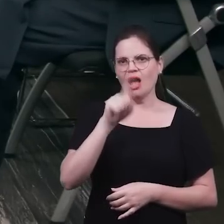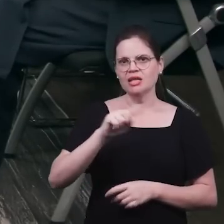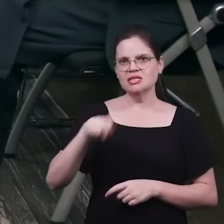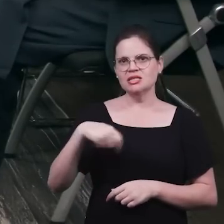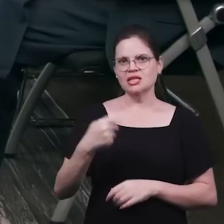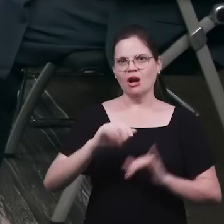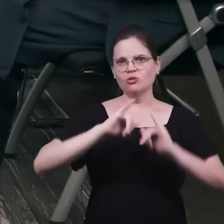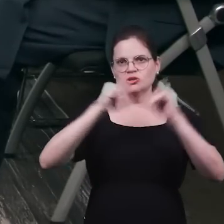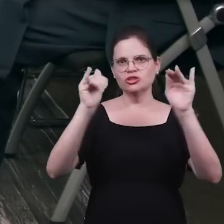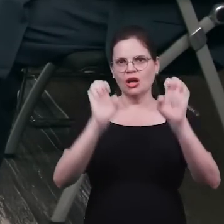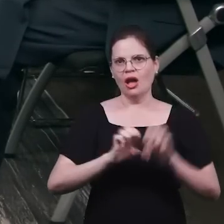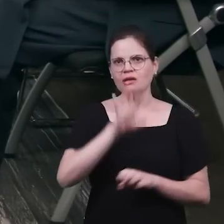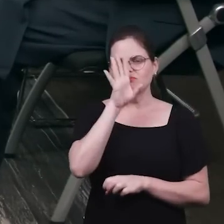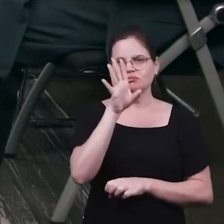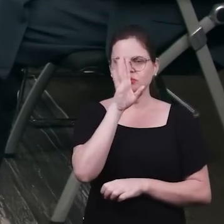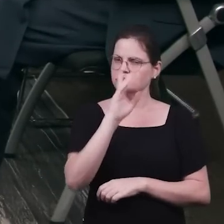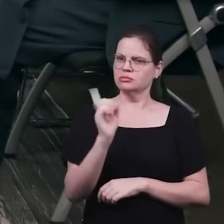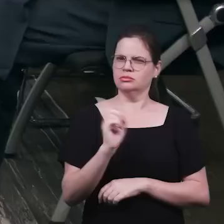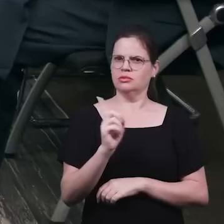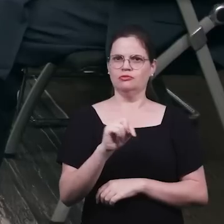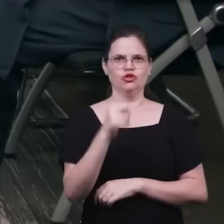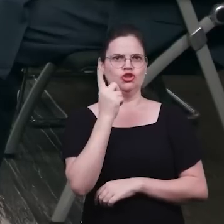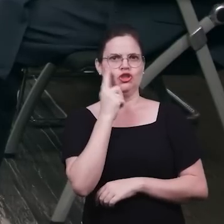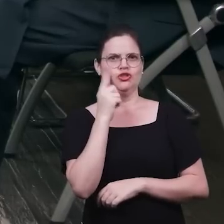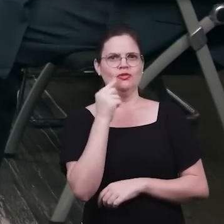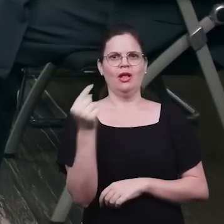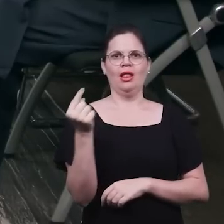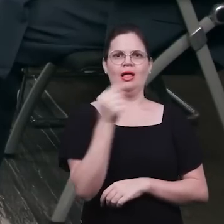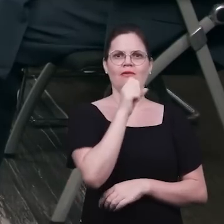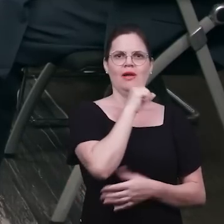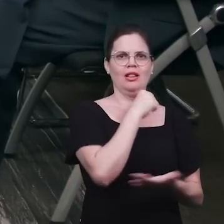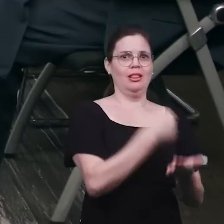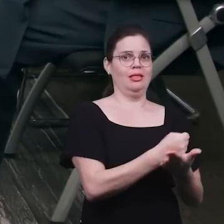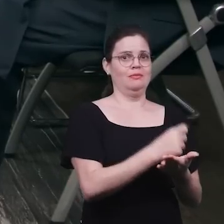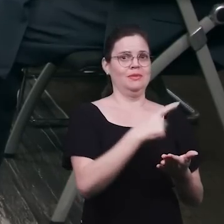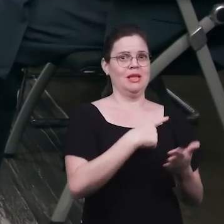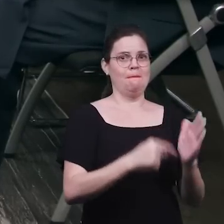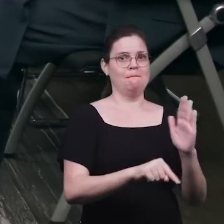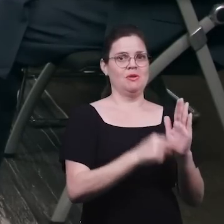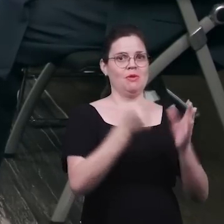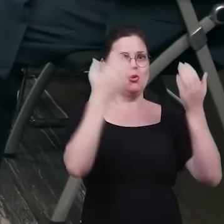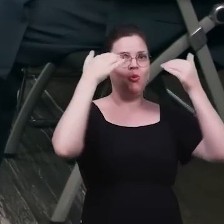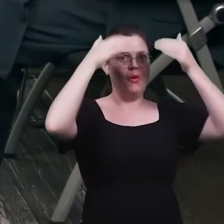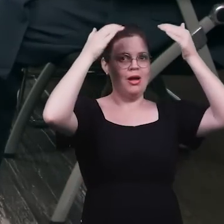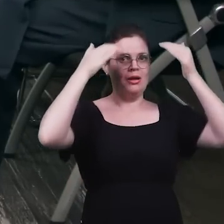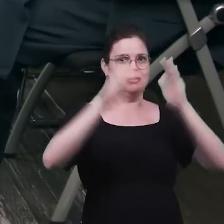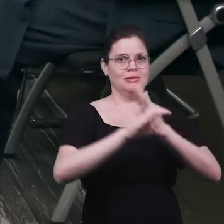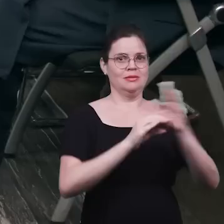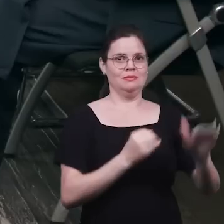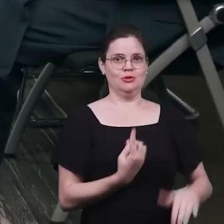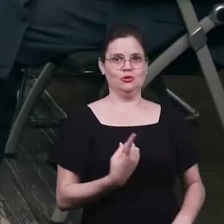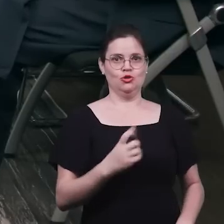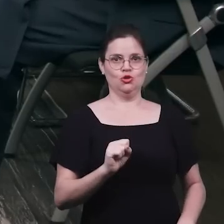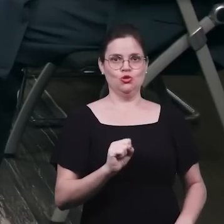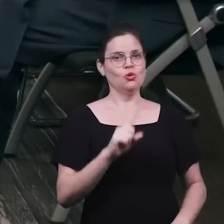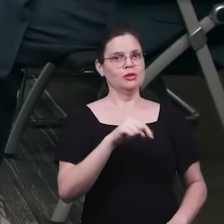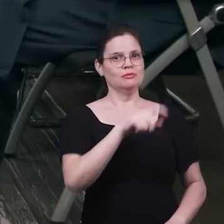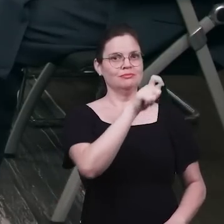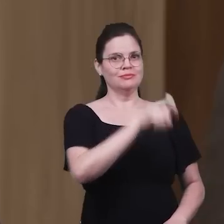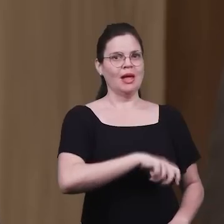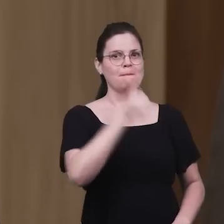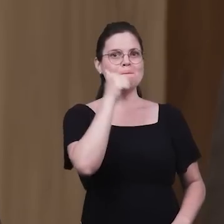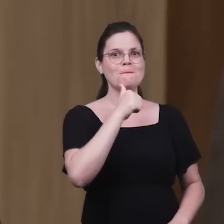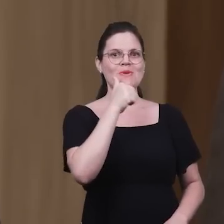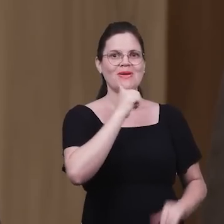né? Quando nós voltamos no Antigo Testamento, em 1 Reis 18, nós vamos encontrar essa personagem